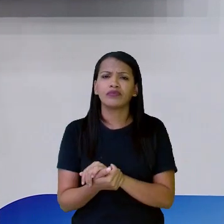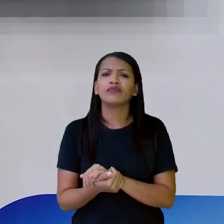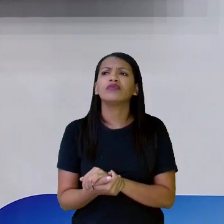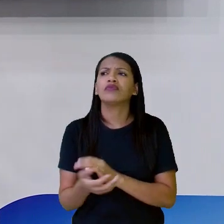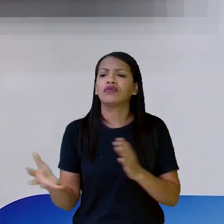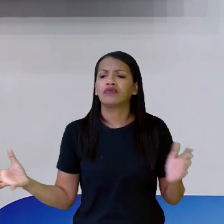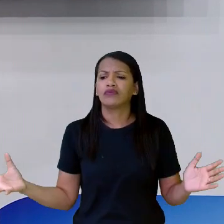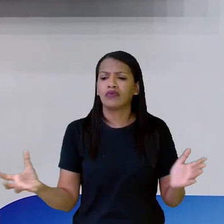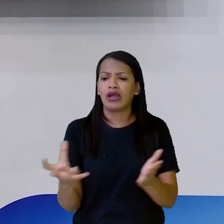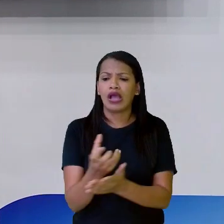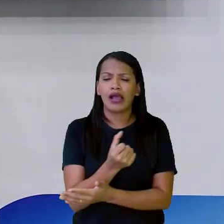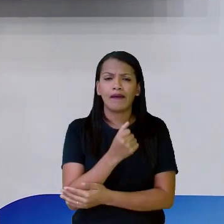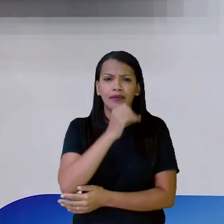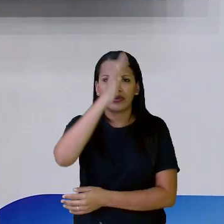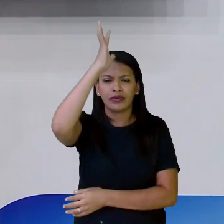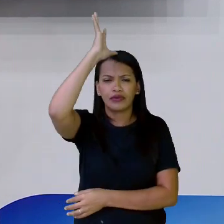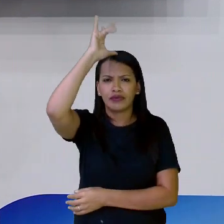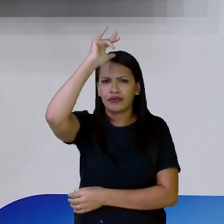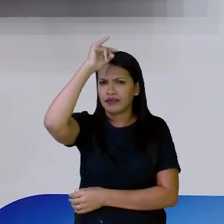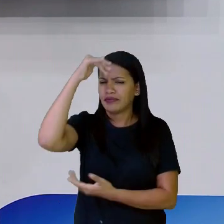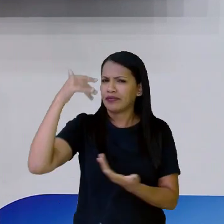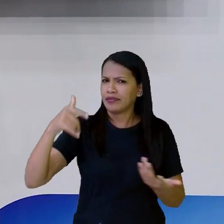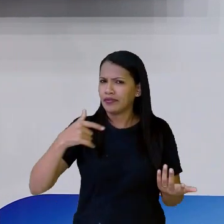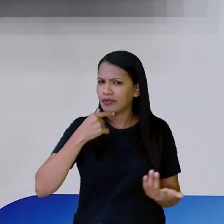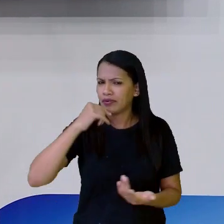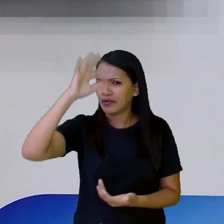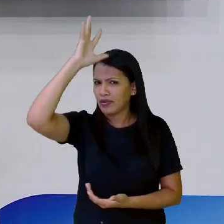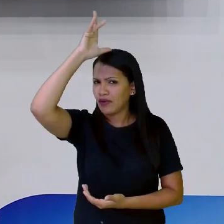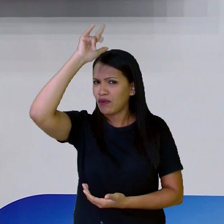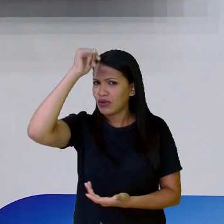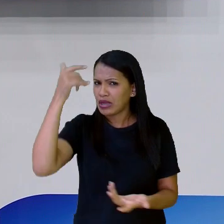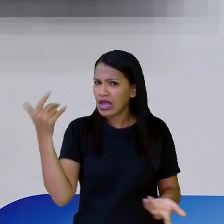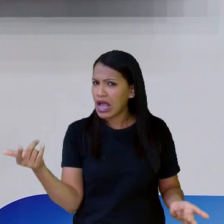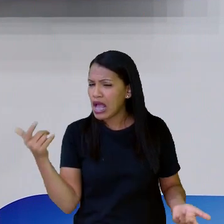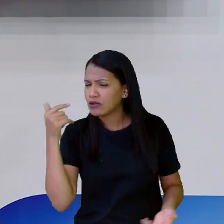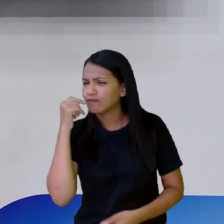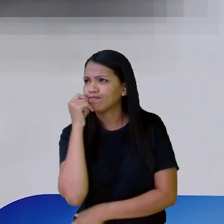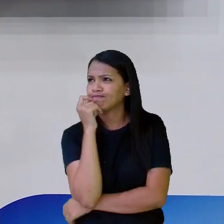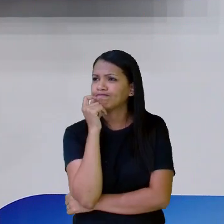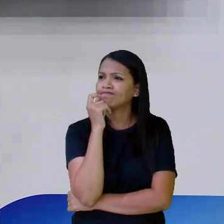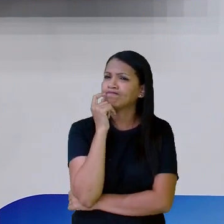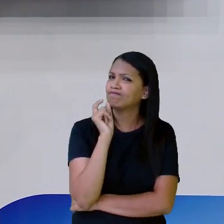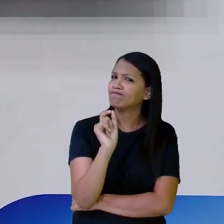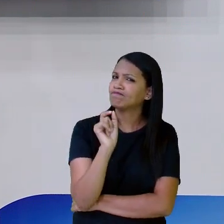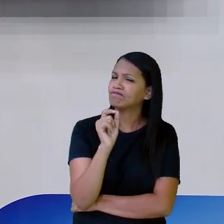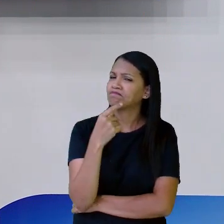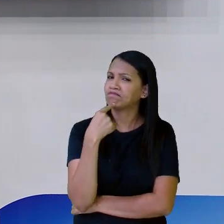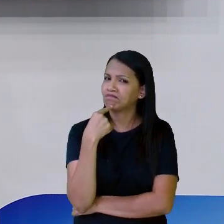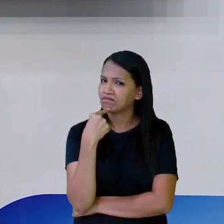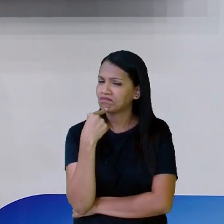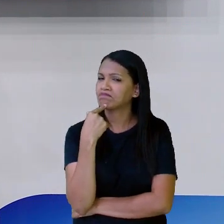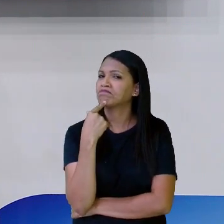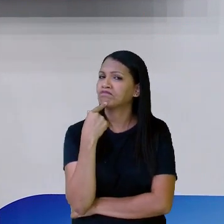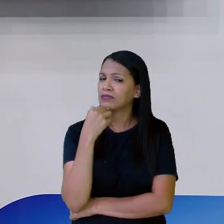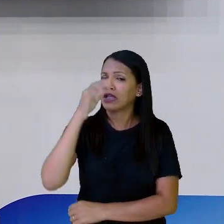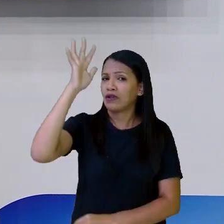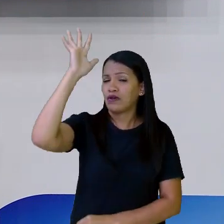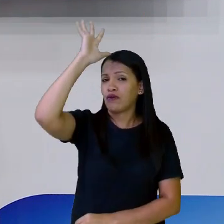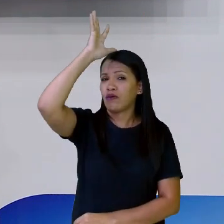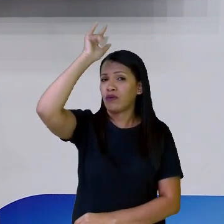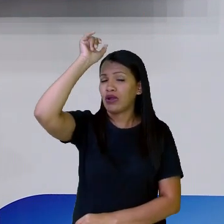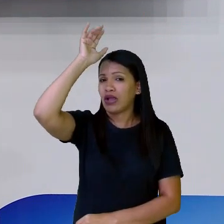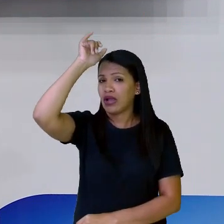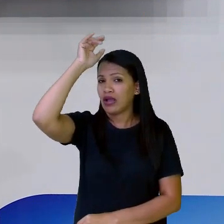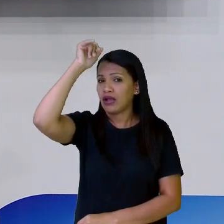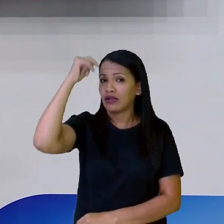Rapto do Galo. Será que esse galo é o galo carijó? Será, 5º ano, que esse é o galo